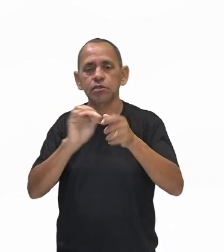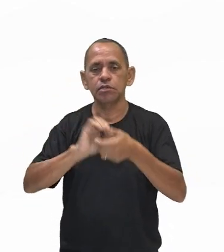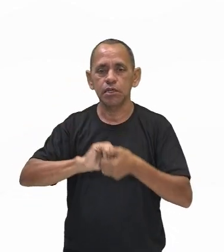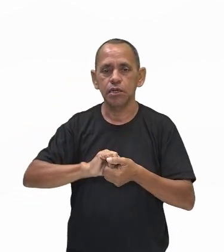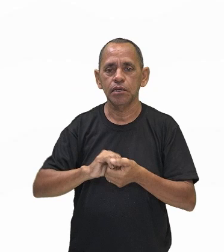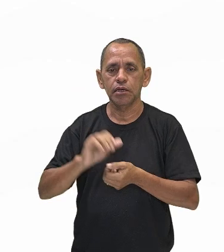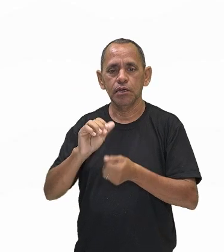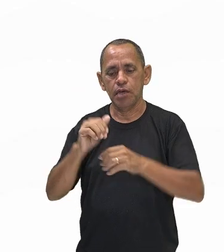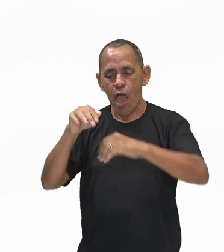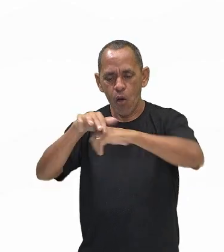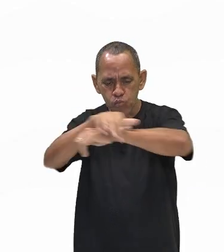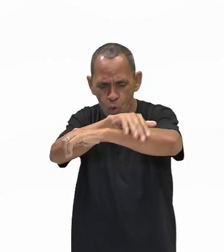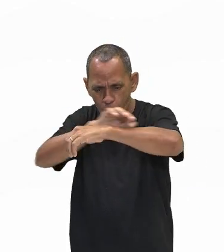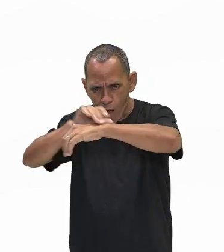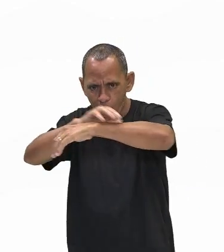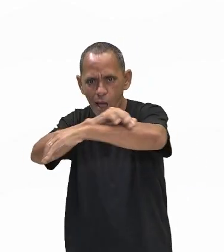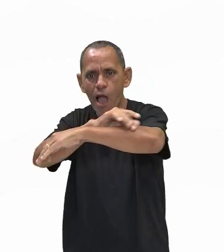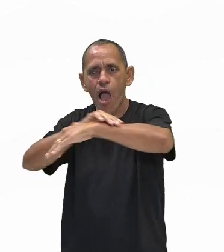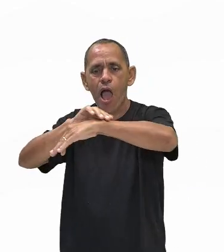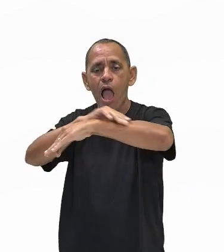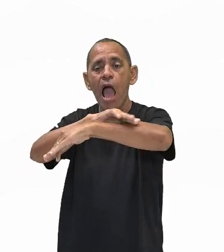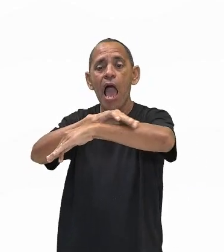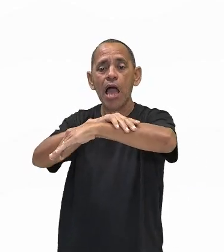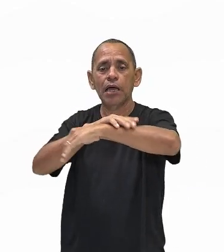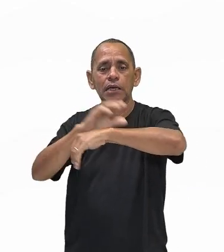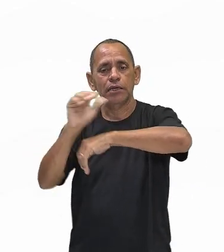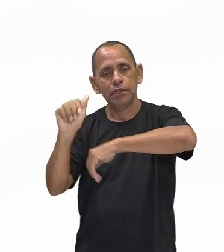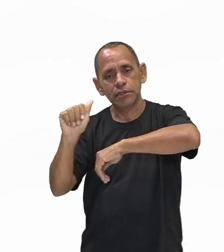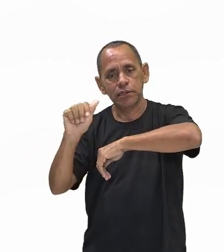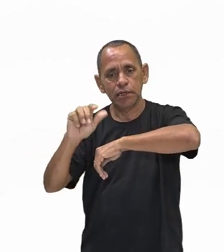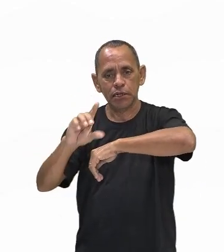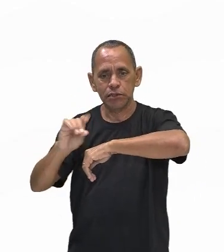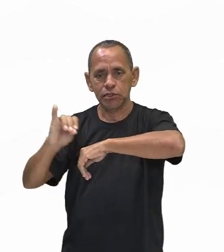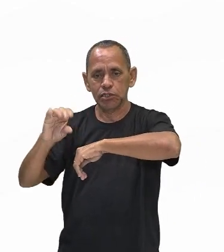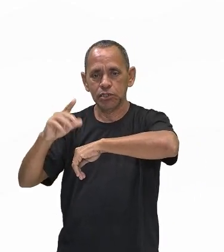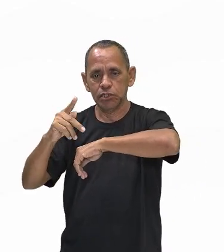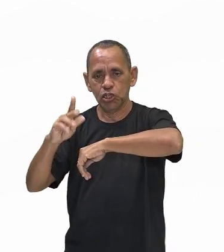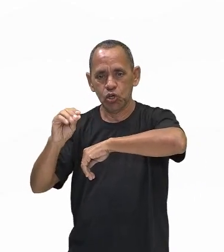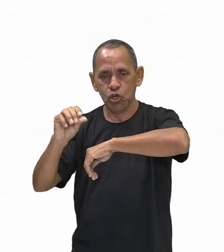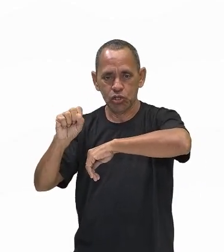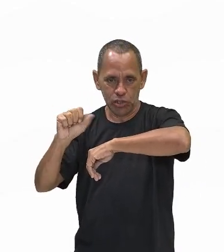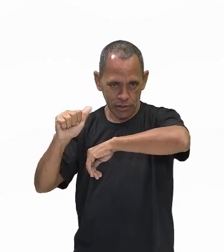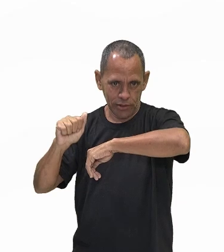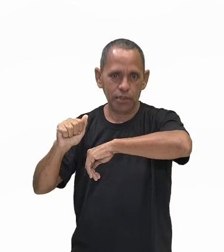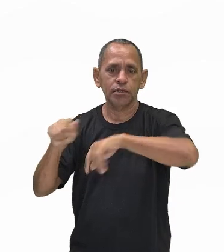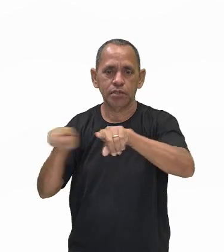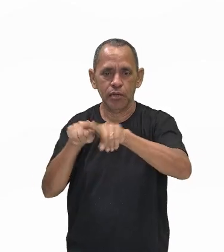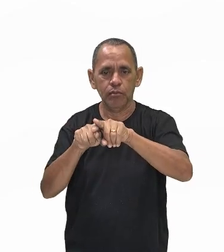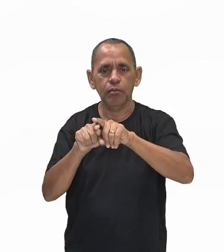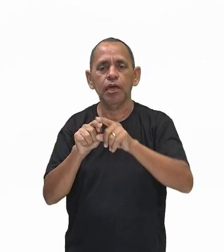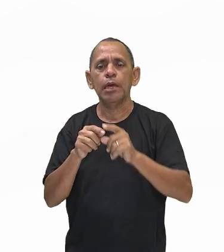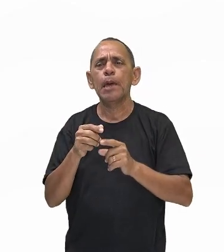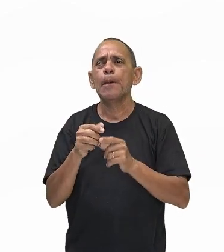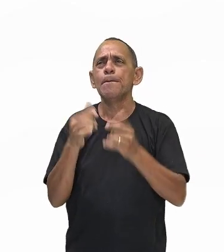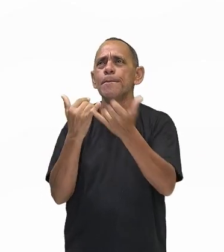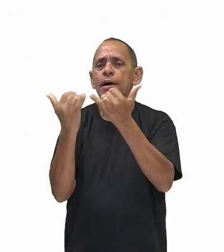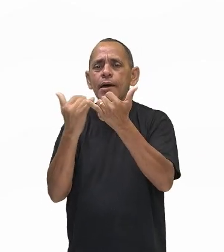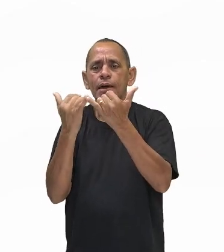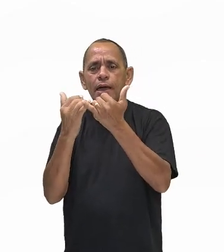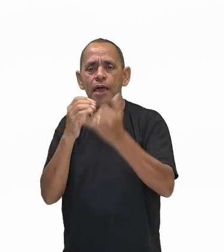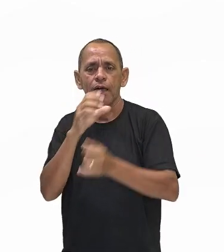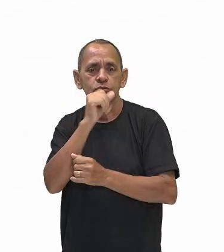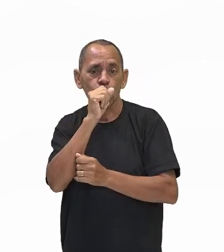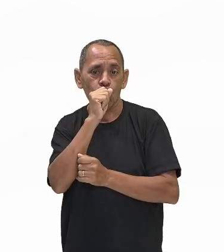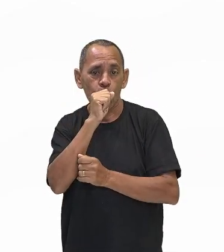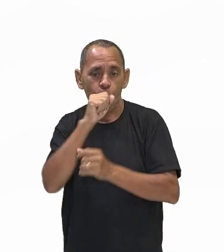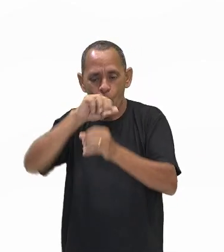aparência irregular e com aspecto de casca de laranja na pele das nádegas